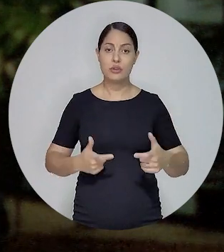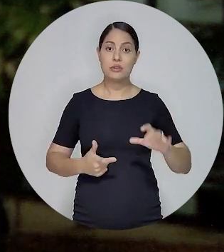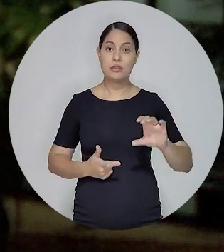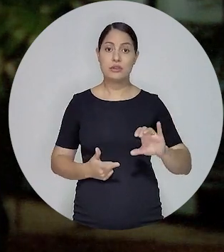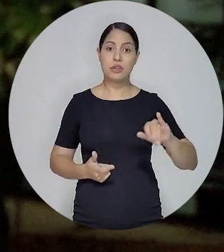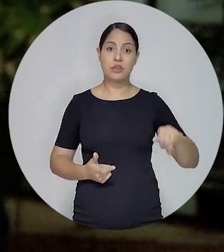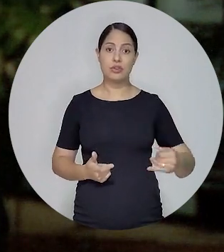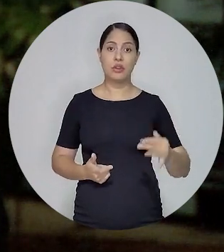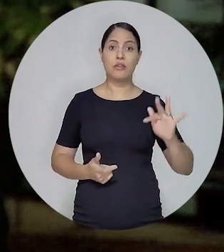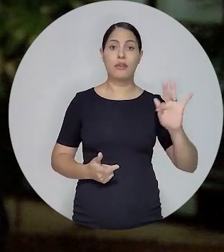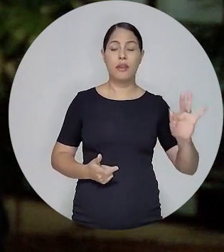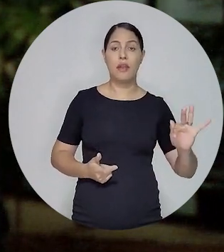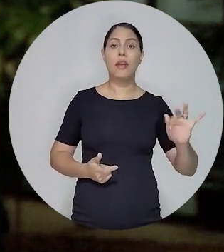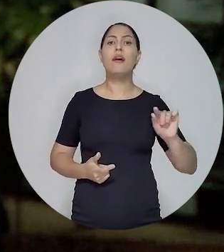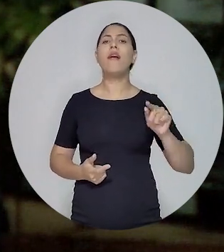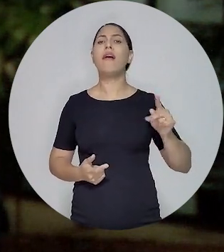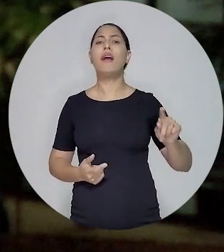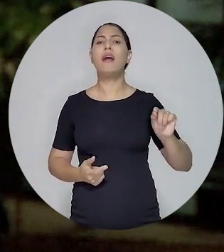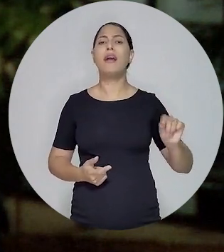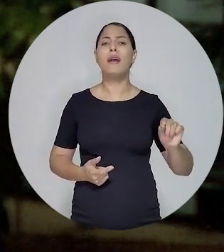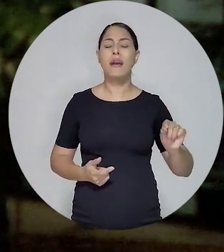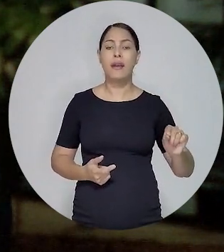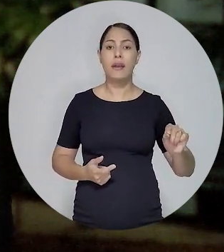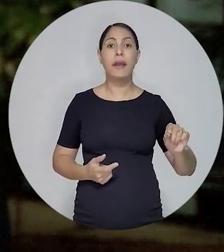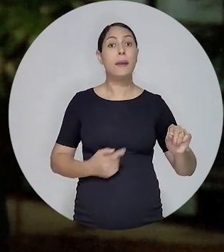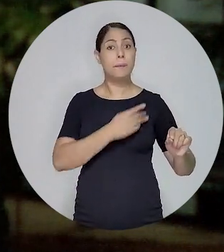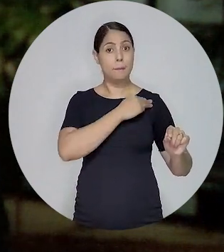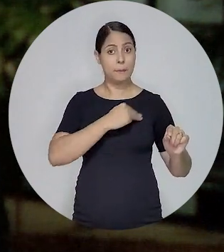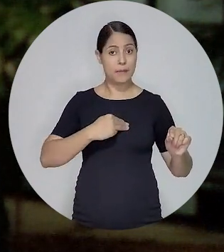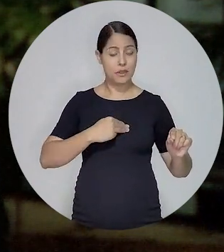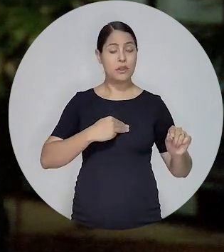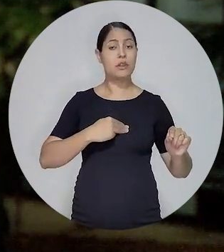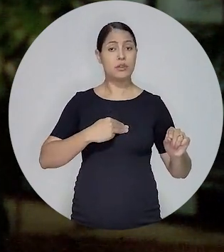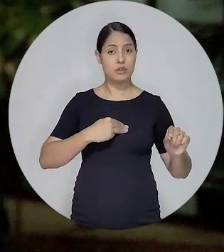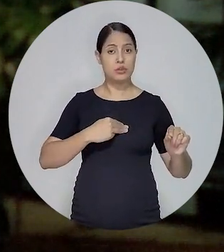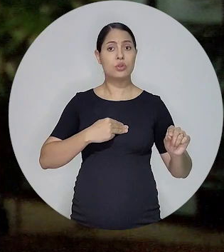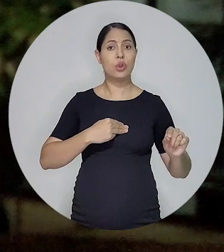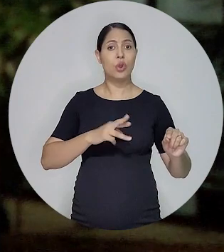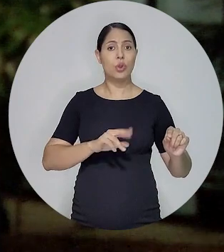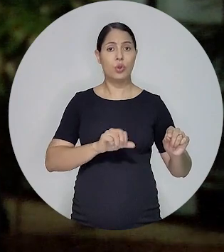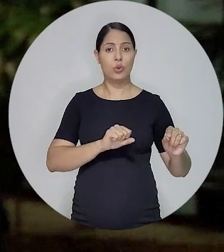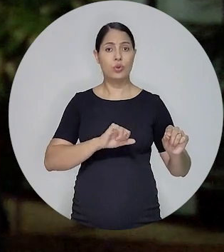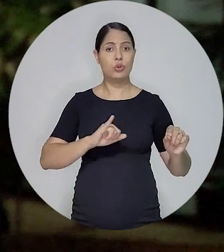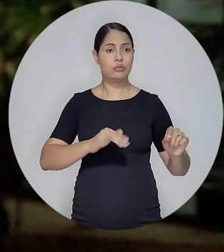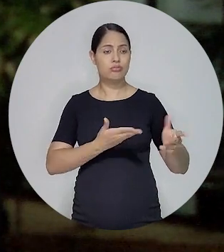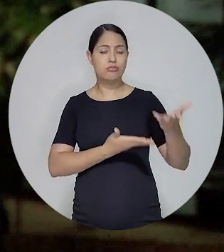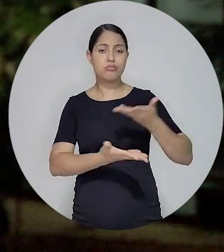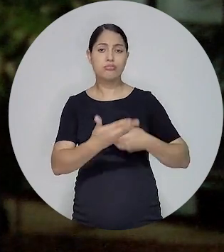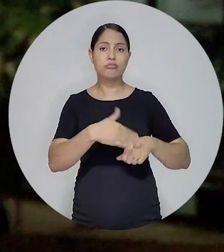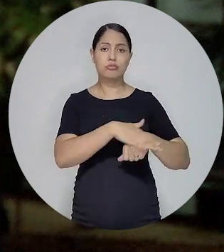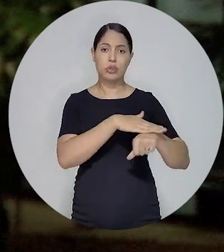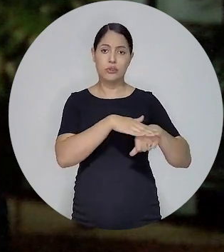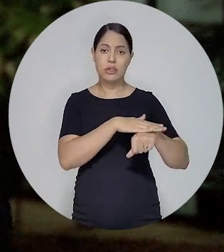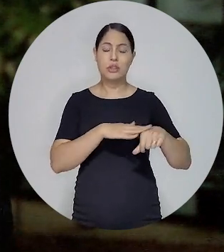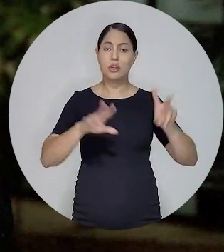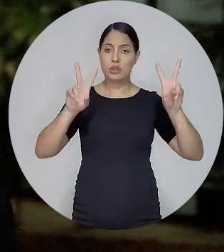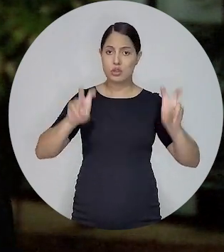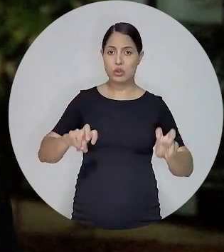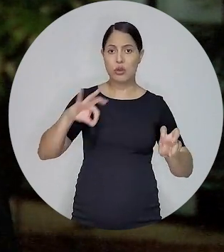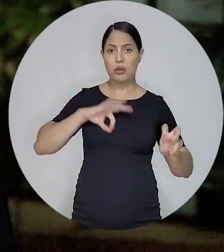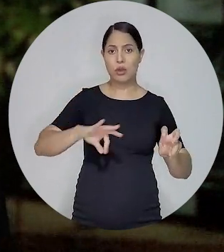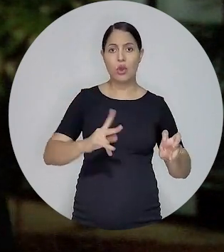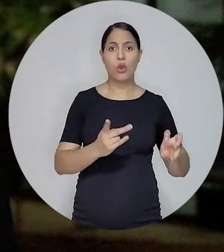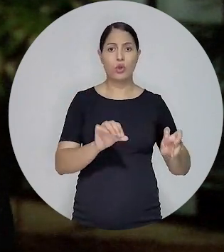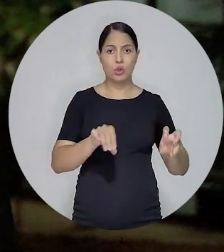do CJF, ministro Jorge Mussi, com o objetivo de reverter o ilegal entendimento que veda a advocacia receber os